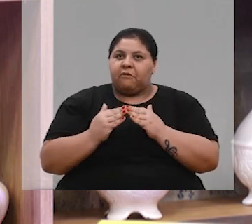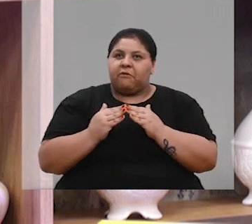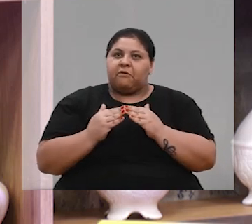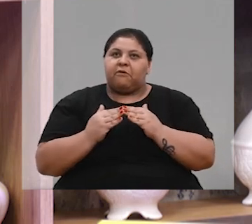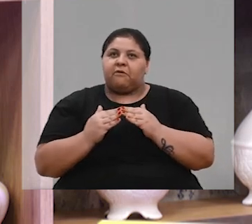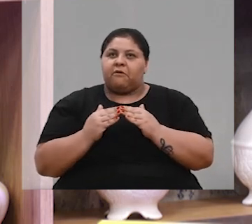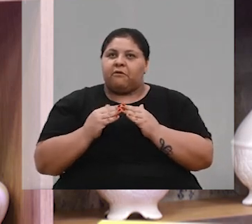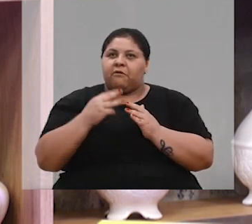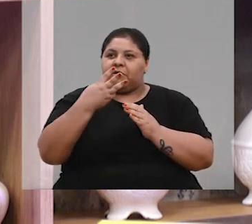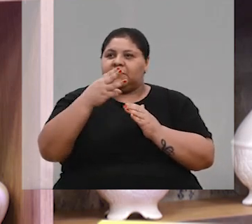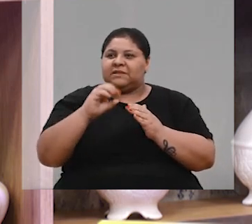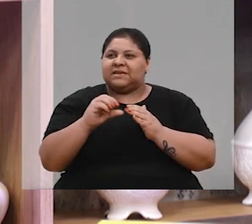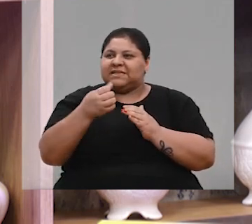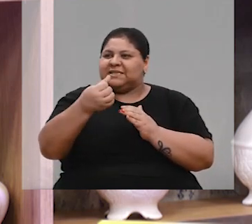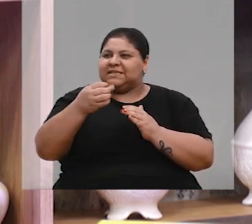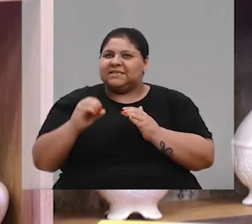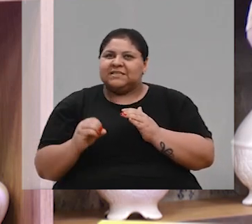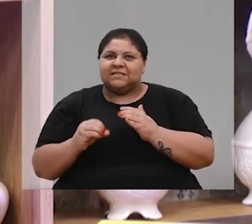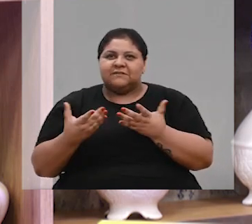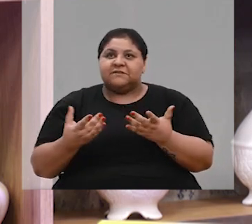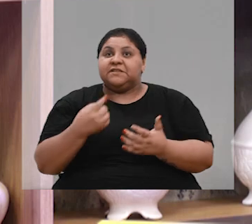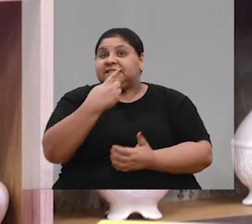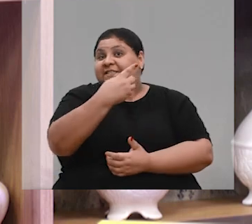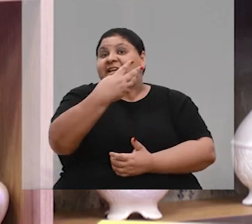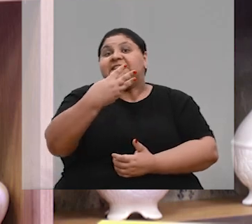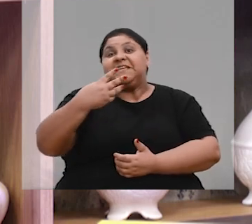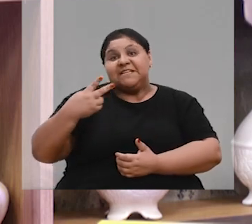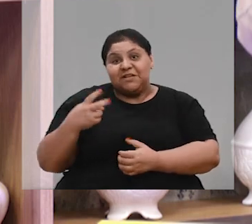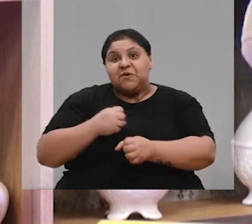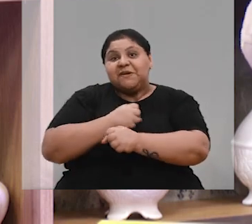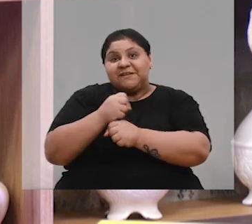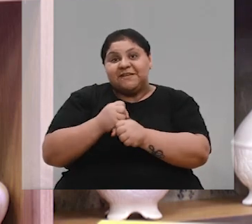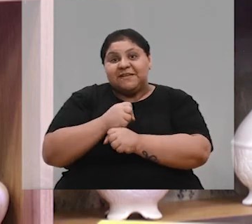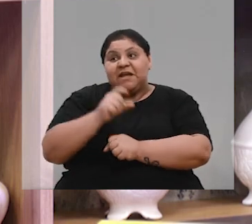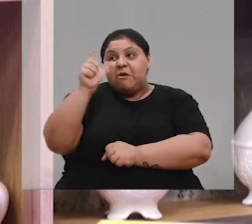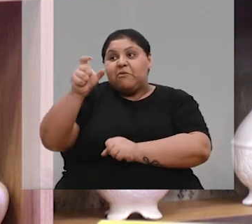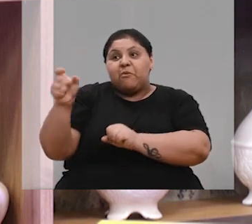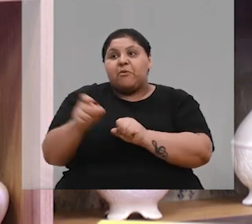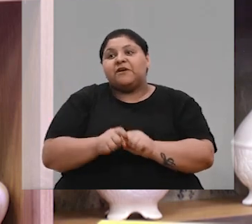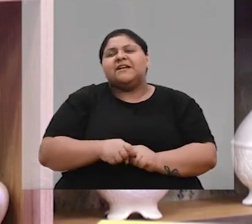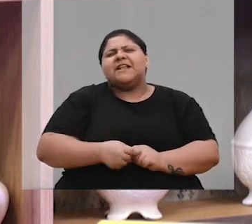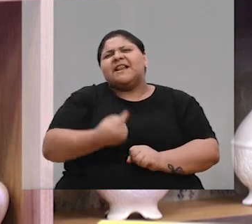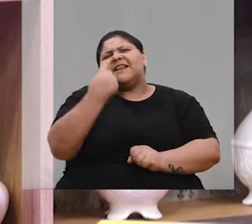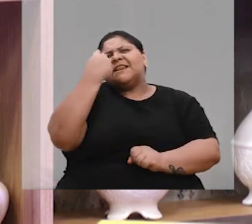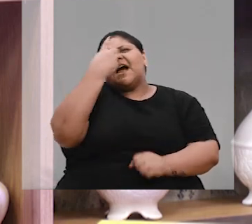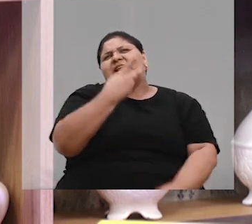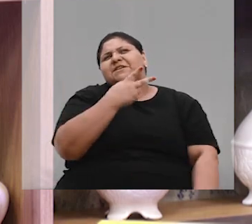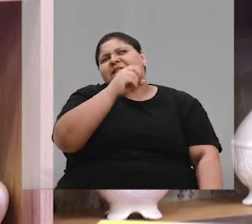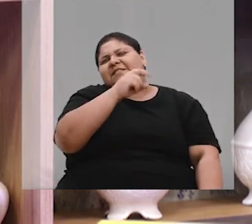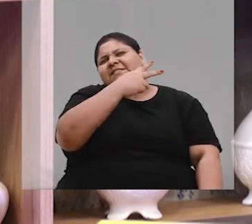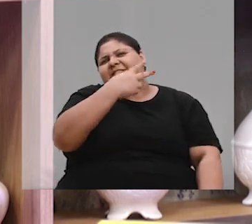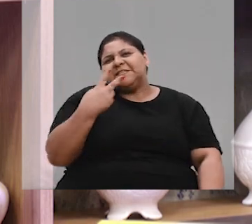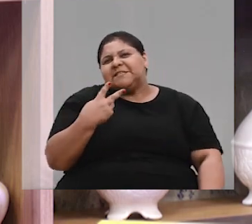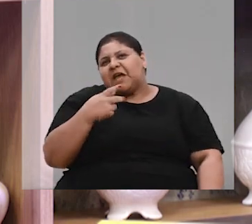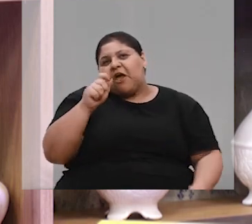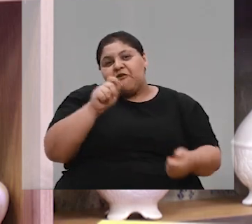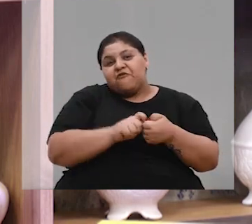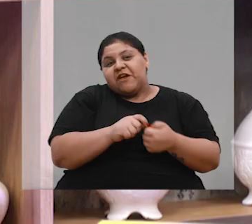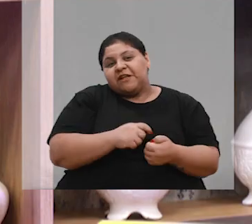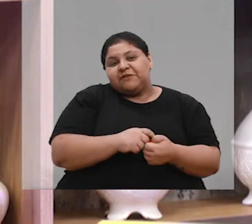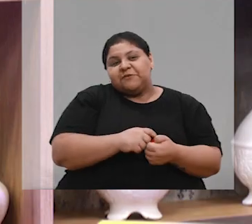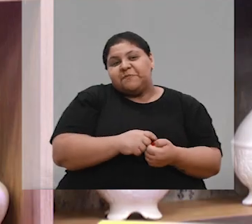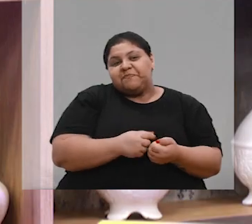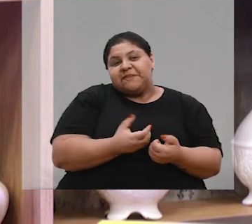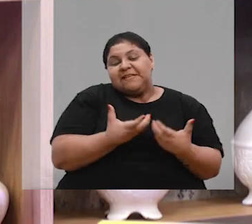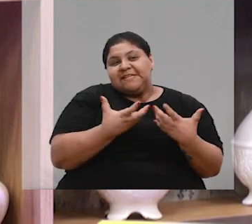casa, para que isso fique para daqui 30, 60 ou daqui 132 anos, alguém possa voltar e dizer, bah, lá em 2024 era feito